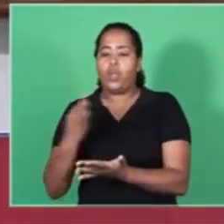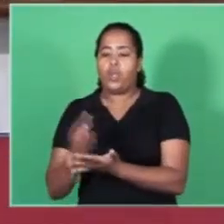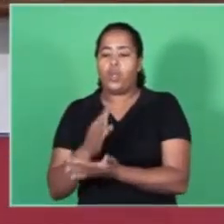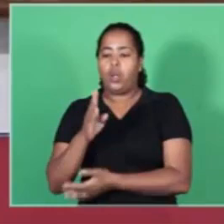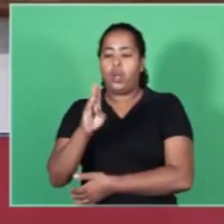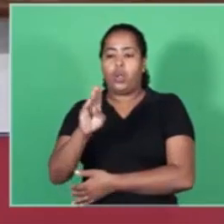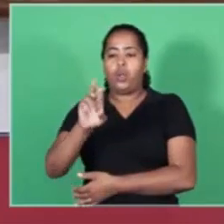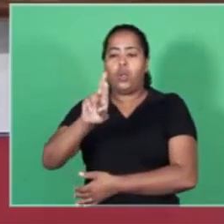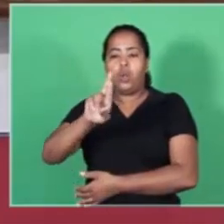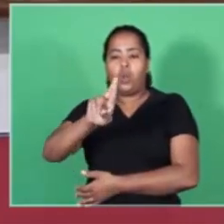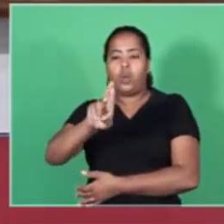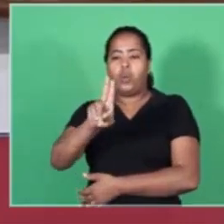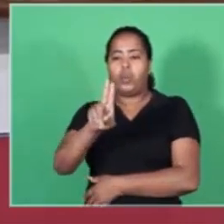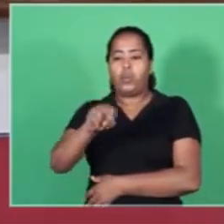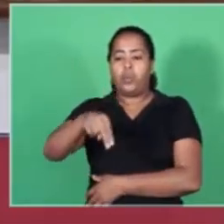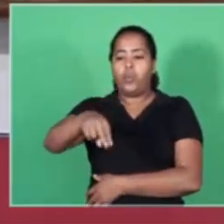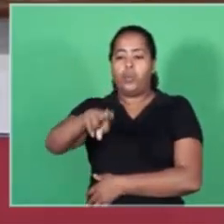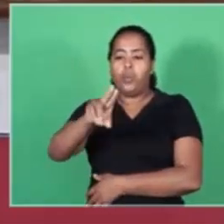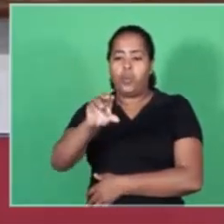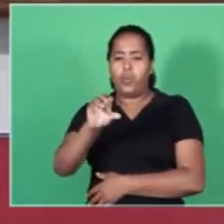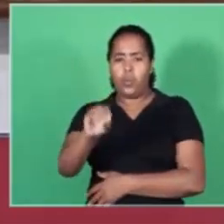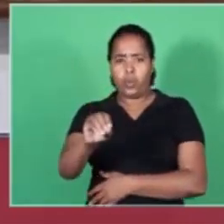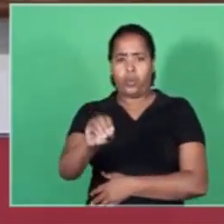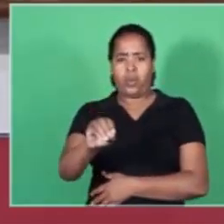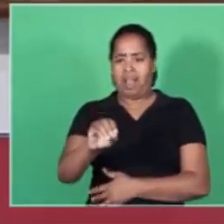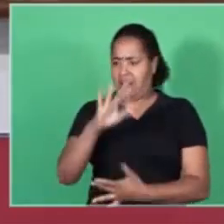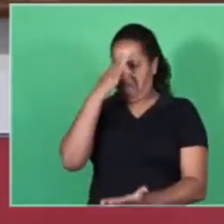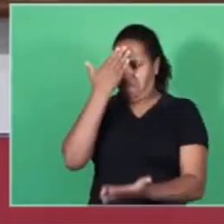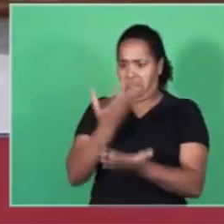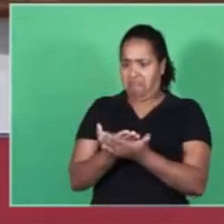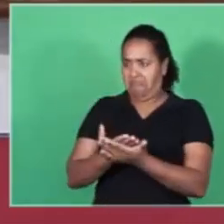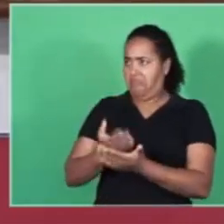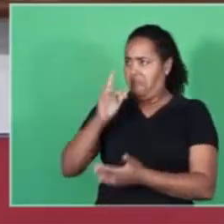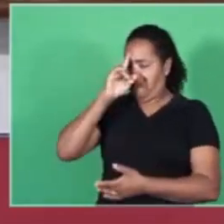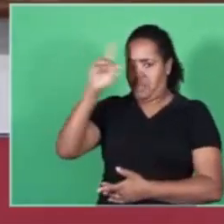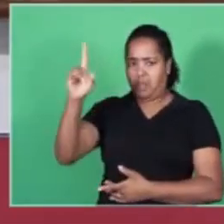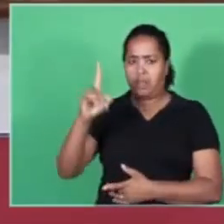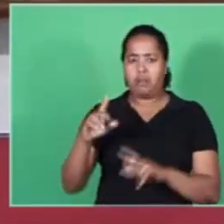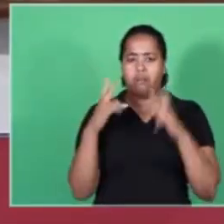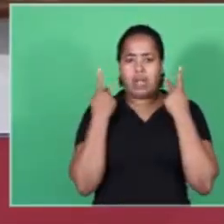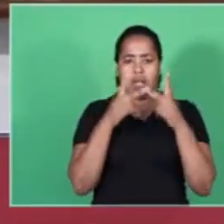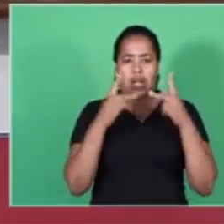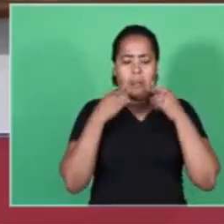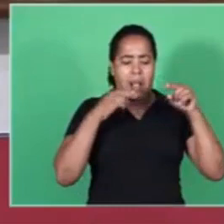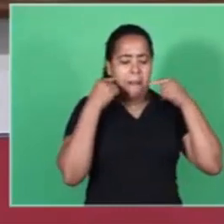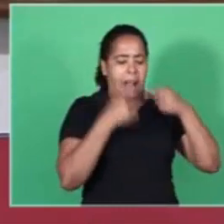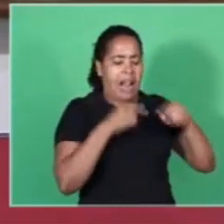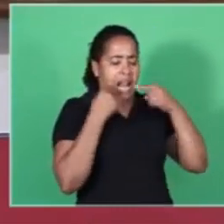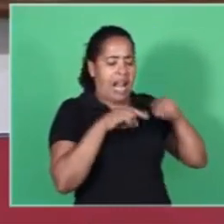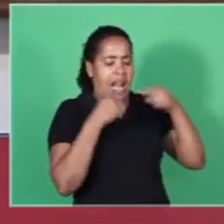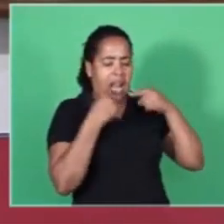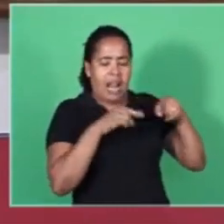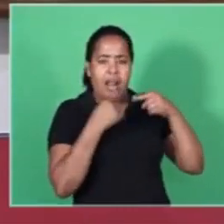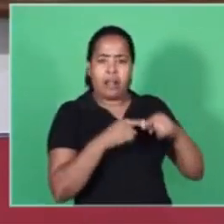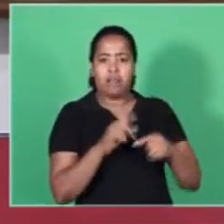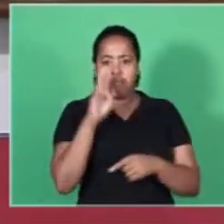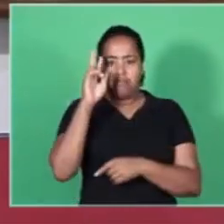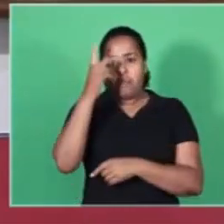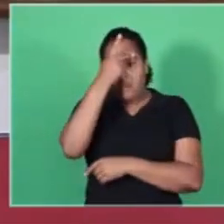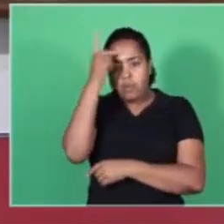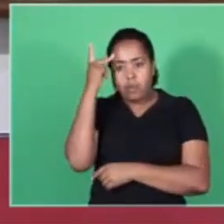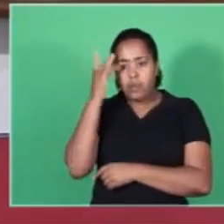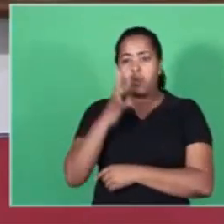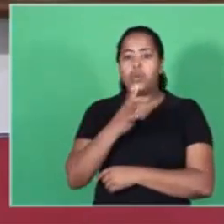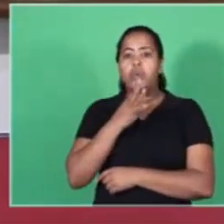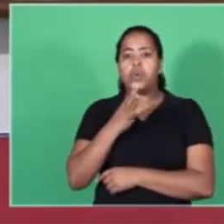Ele pregava blasfêmia. Quem conhece a história vai ver. Era